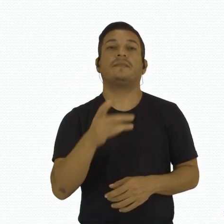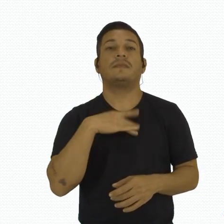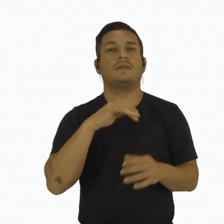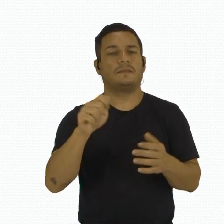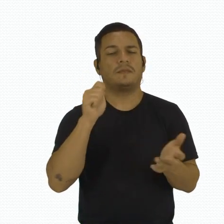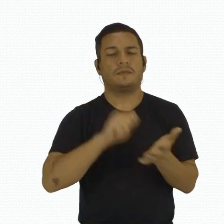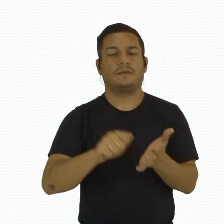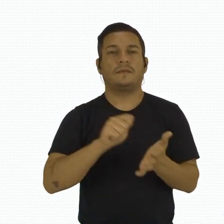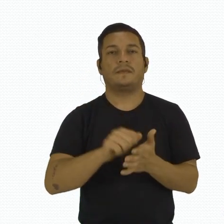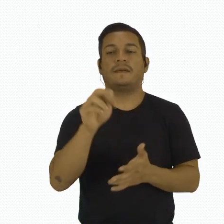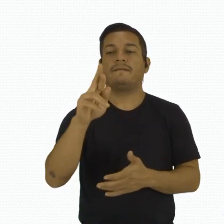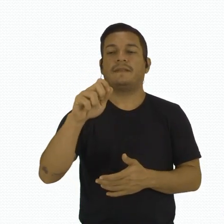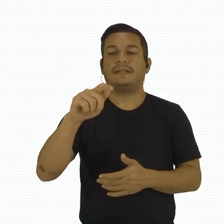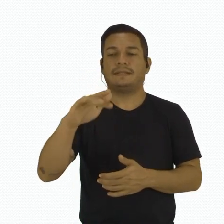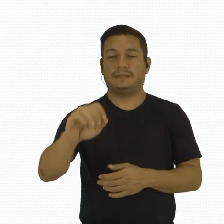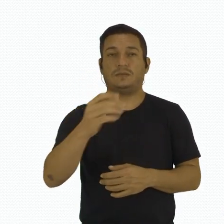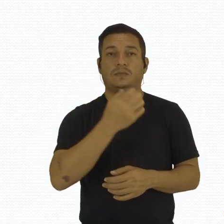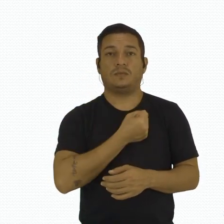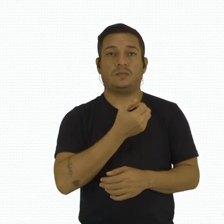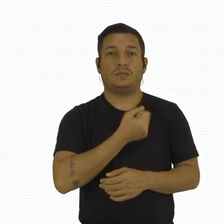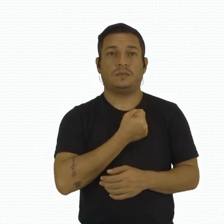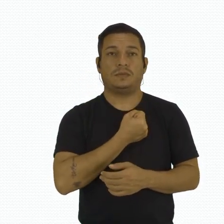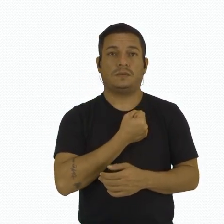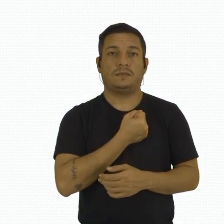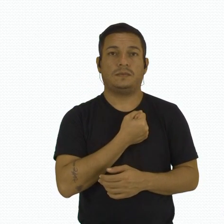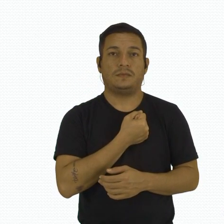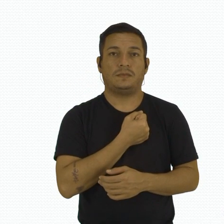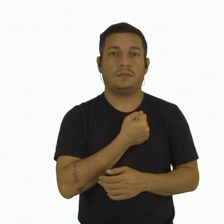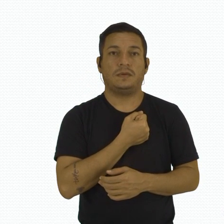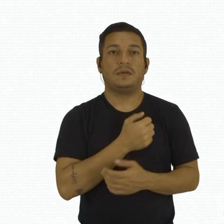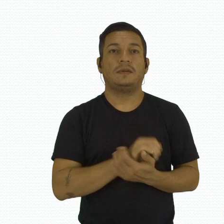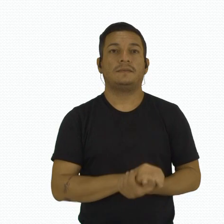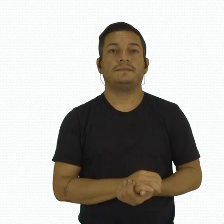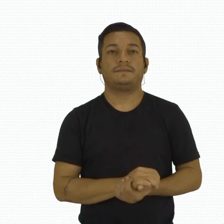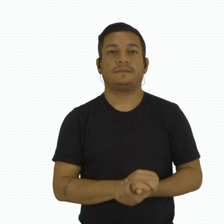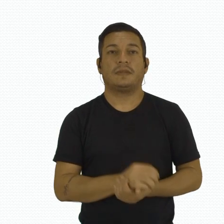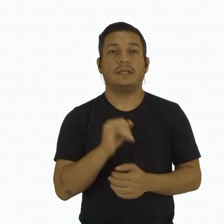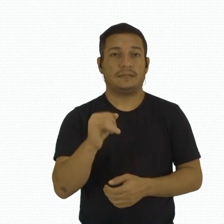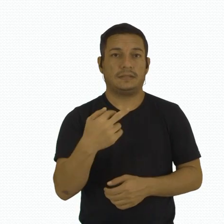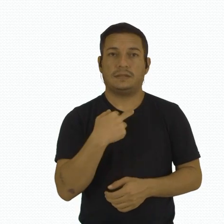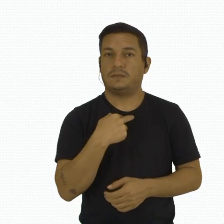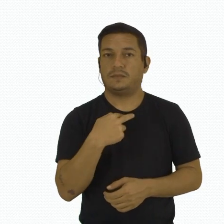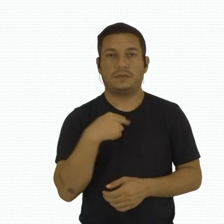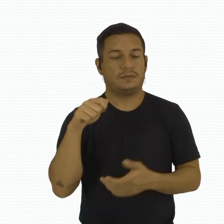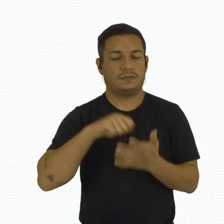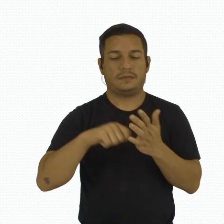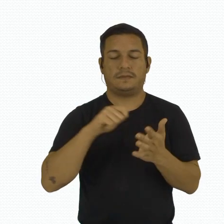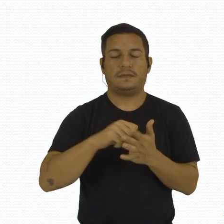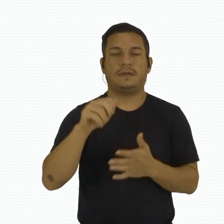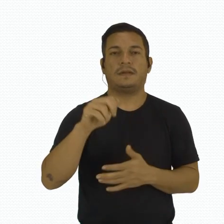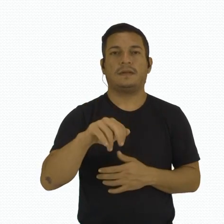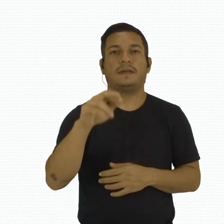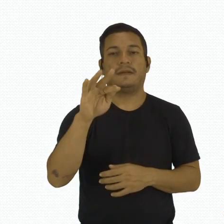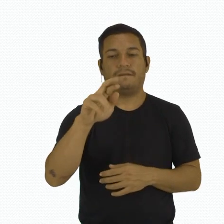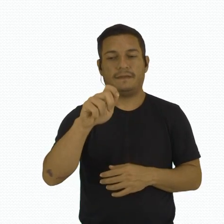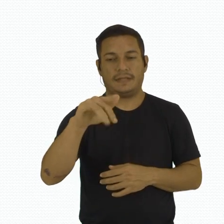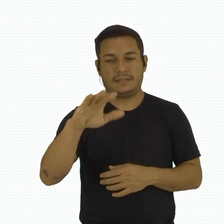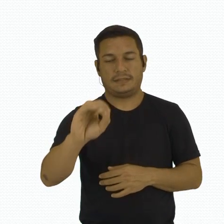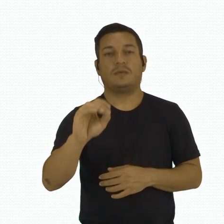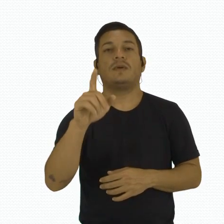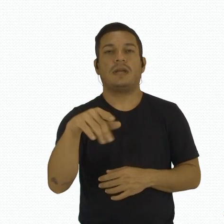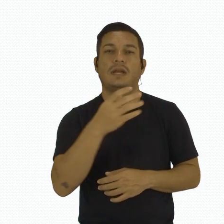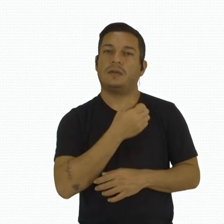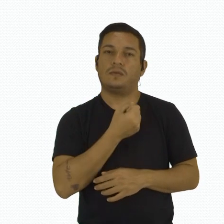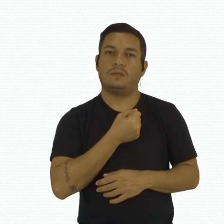escrito em forma de fração, número racional. Se não puder ser escrito em forma de fração, nós vamos classificar